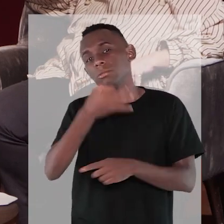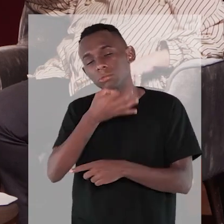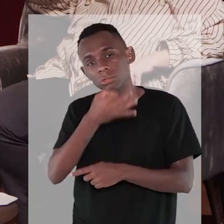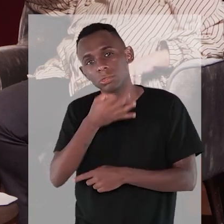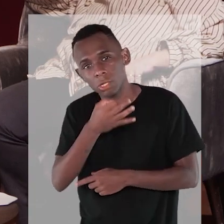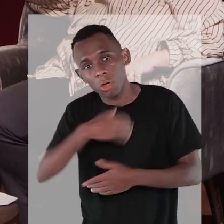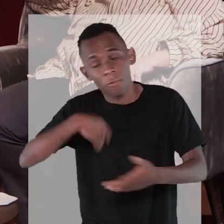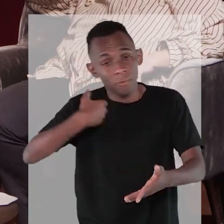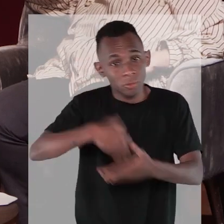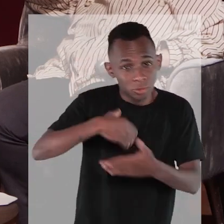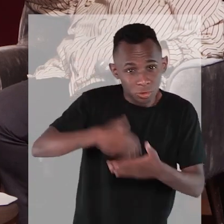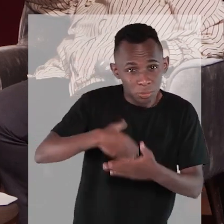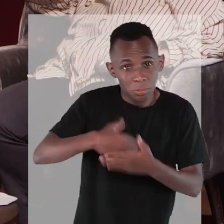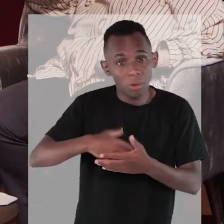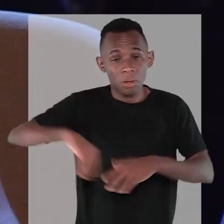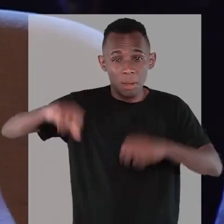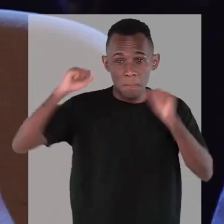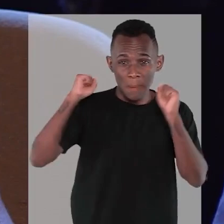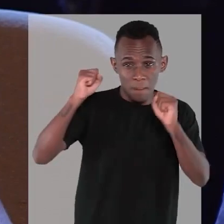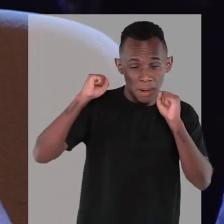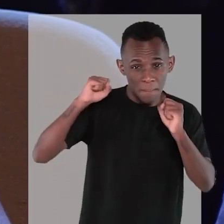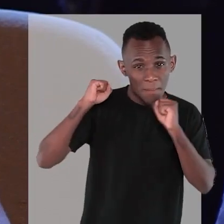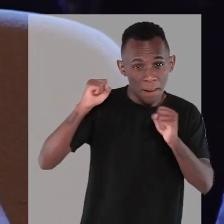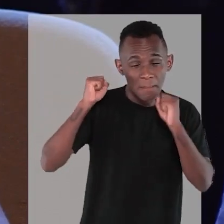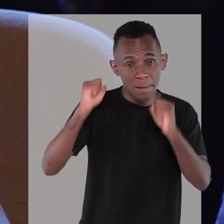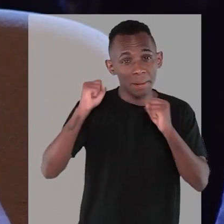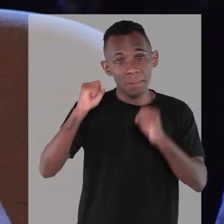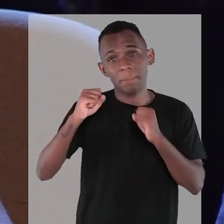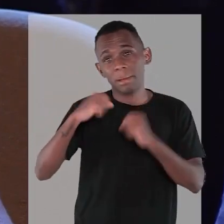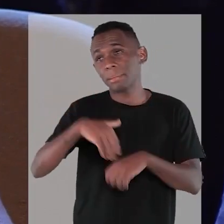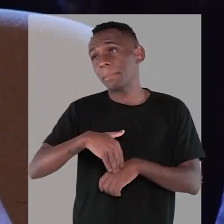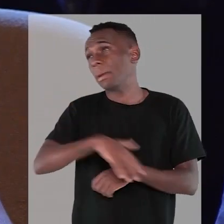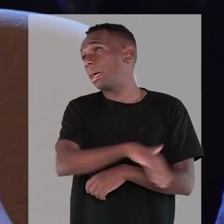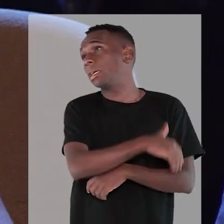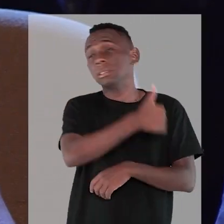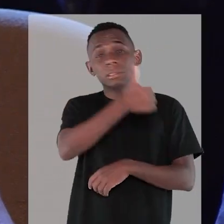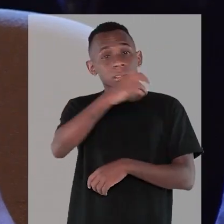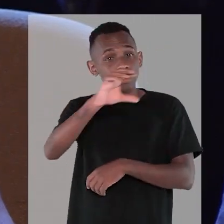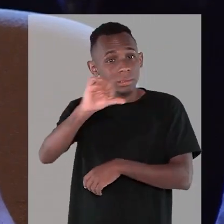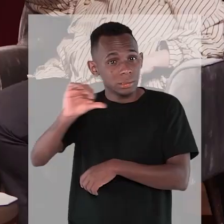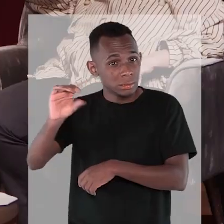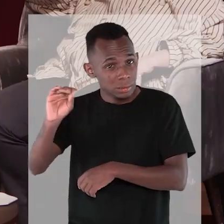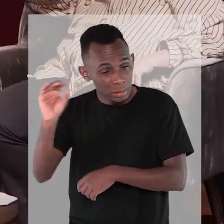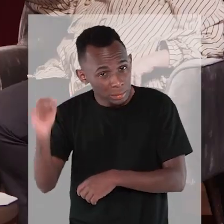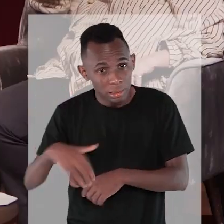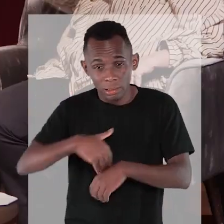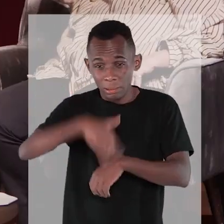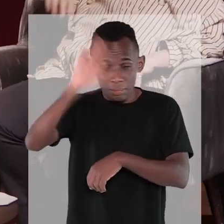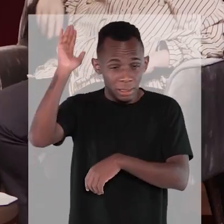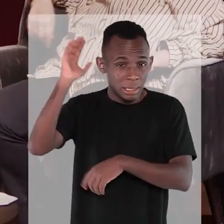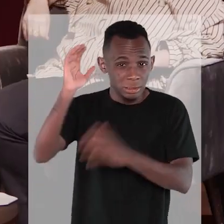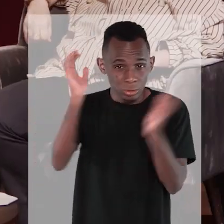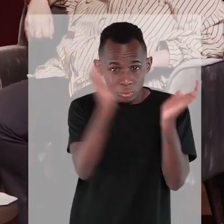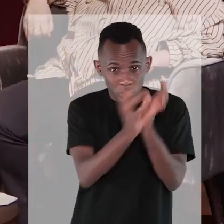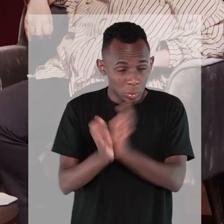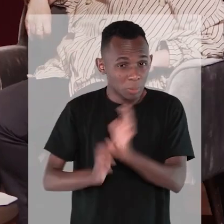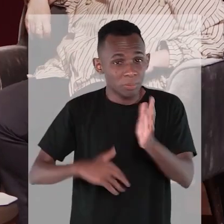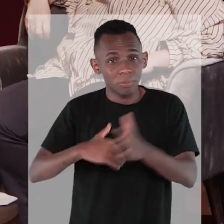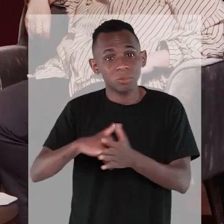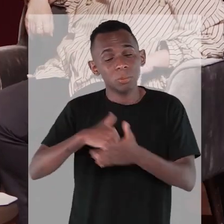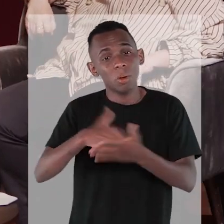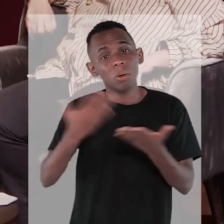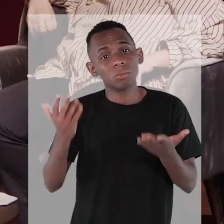para 150 times de futebol diferentes. Uma mulher na plateia ri da fala de Miguel. Futebol, às vezes você nem identifica a camisa que ele está